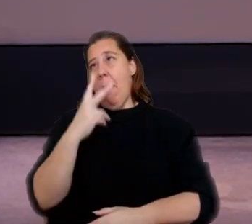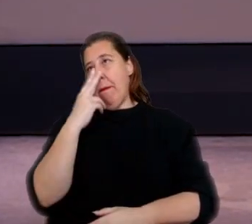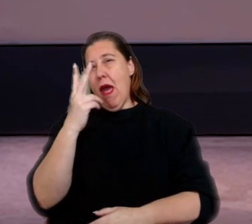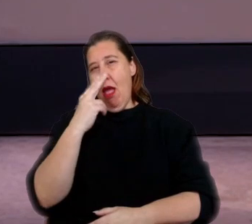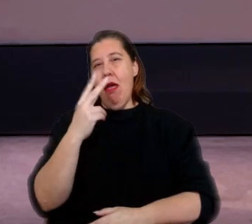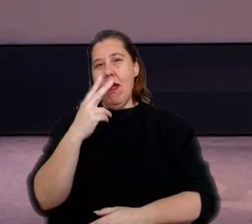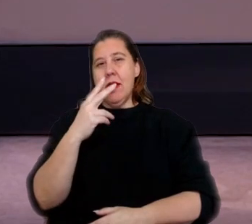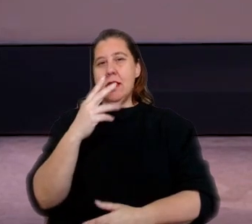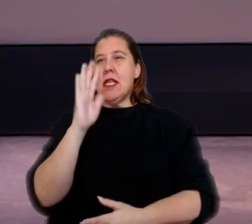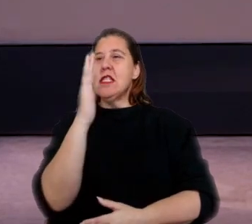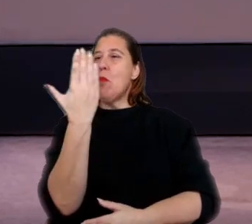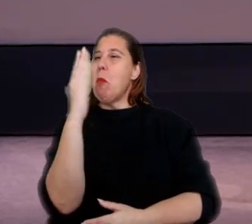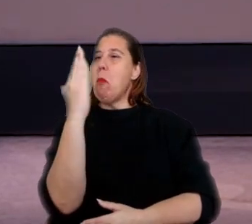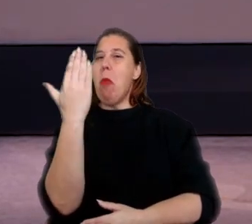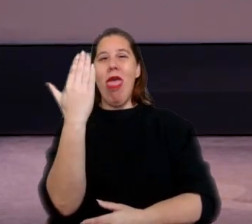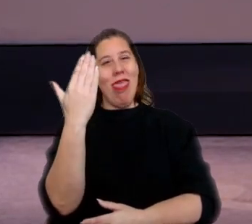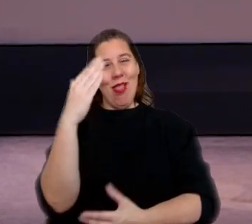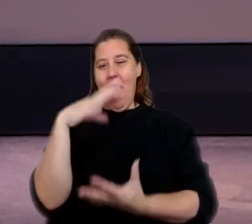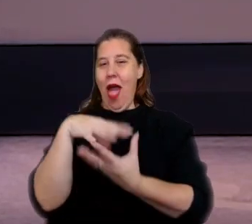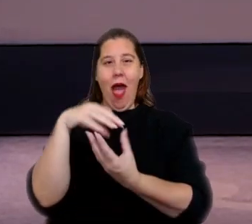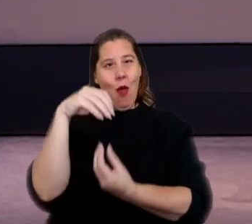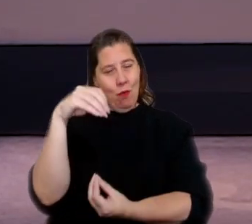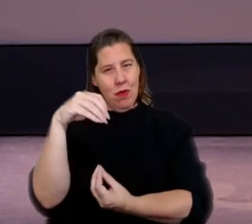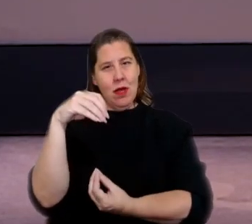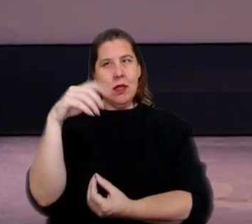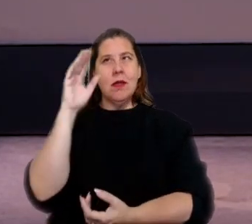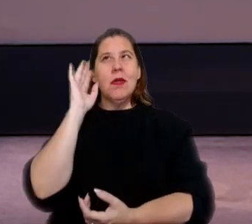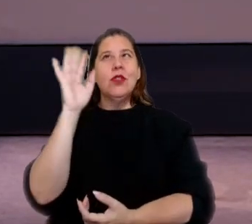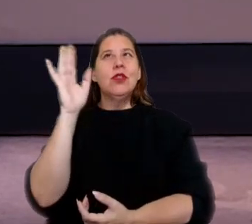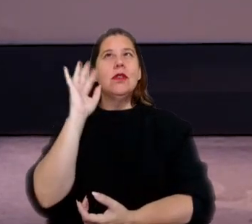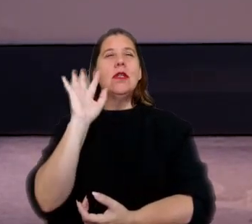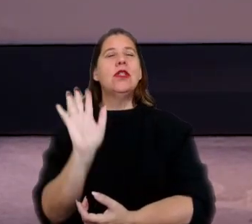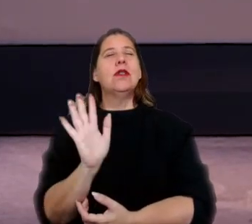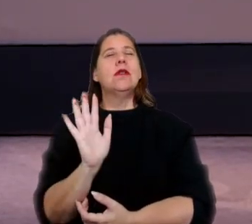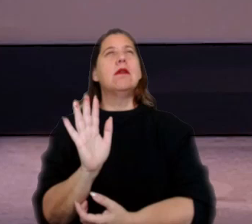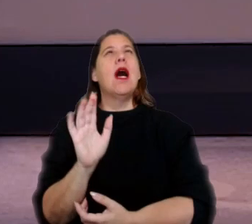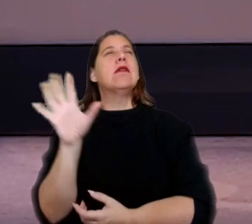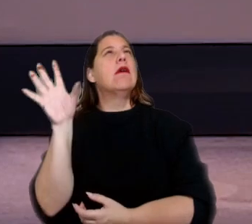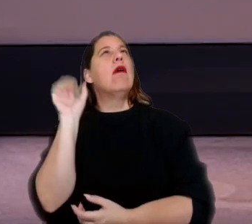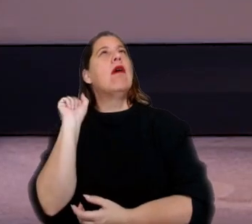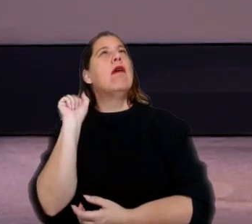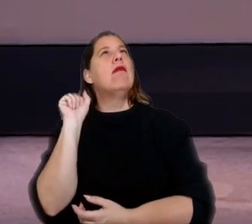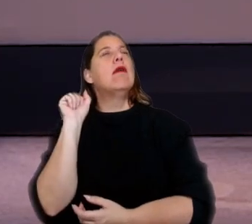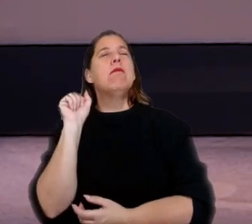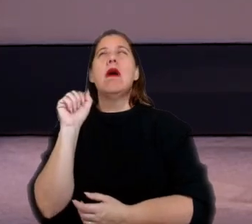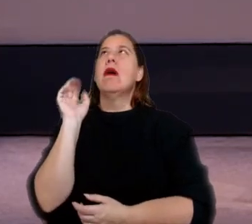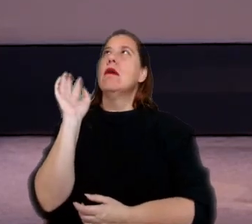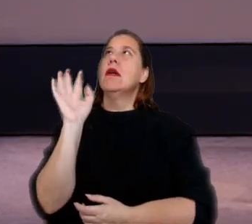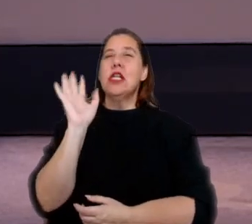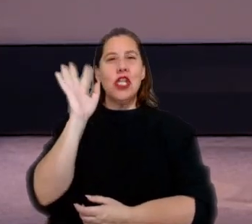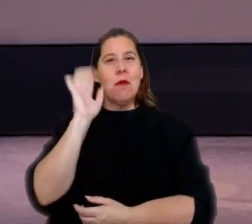sei lá, o espelho da alma, né? A gente ouve alguém falando e já imagina até a cor do cabelo da pessoa